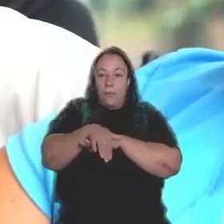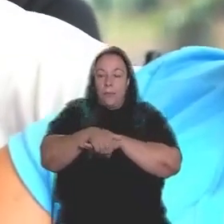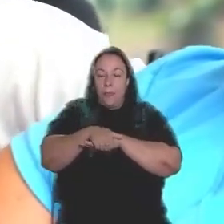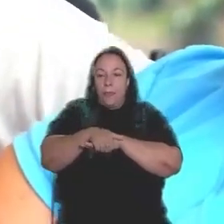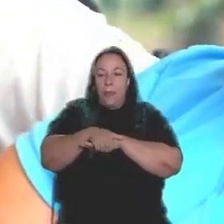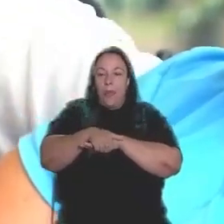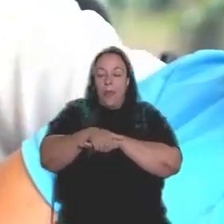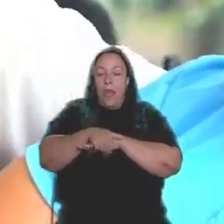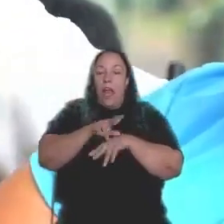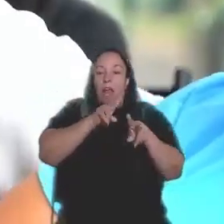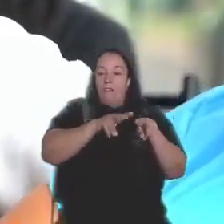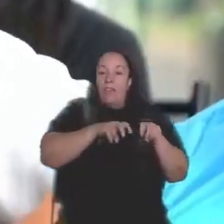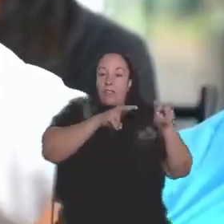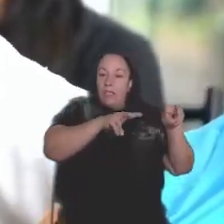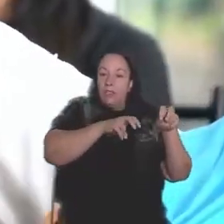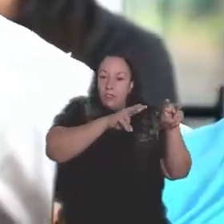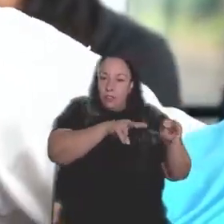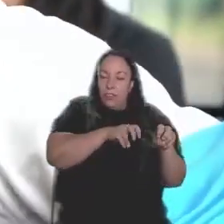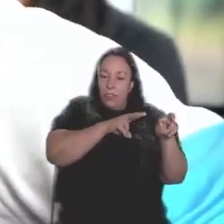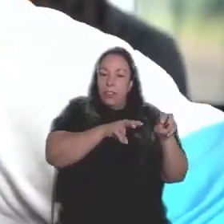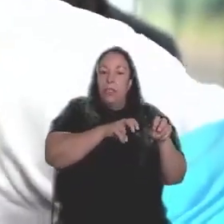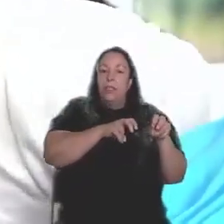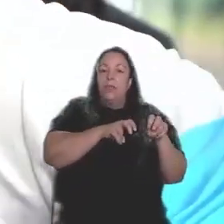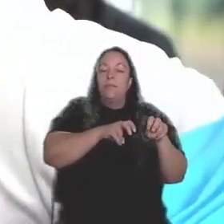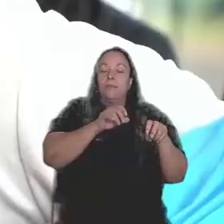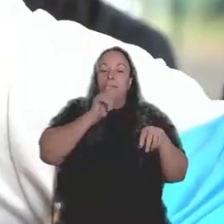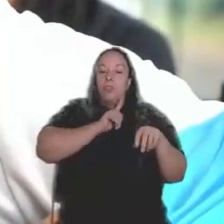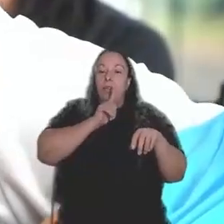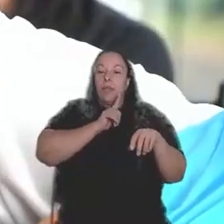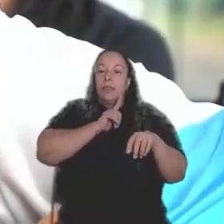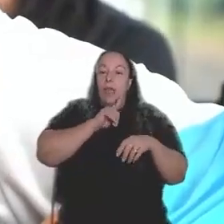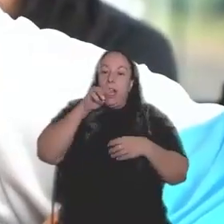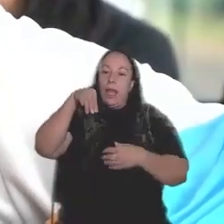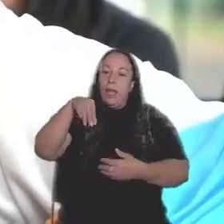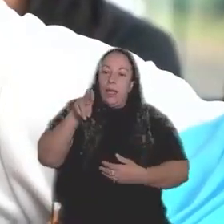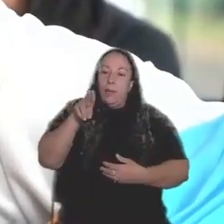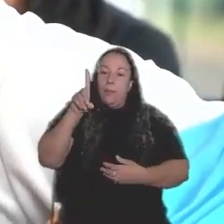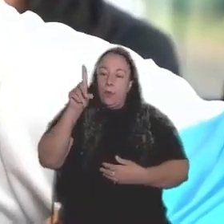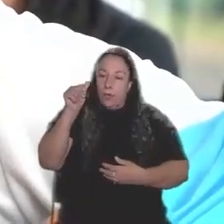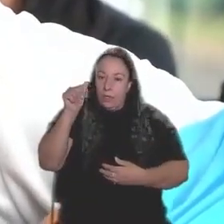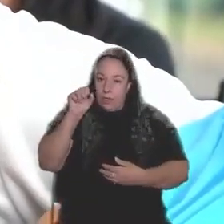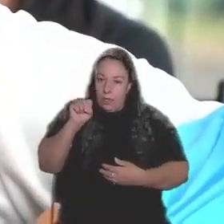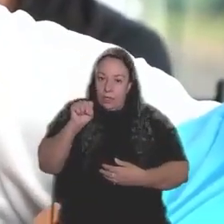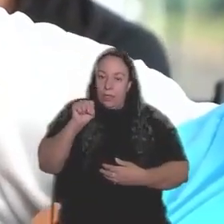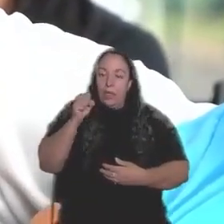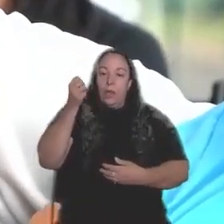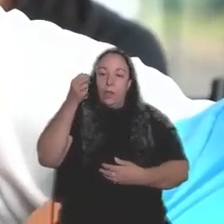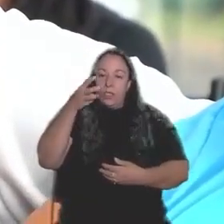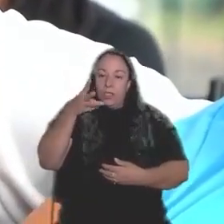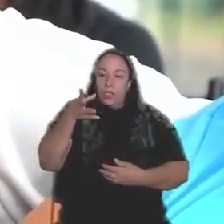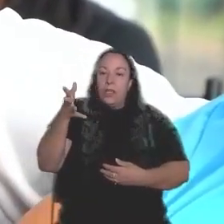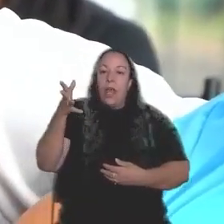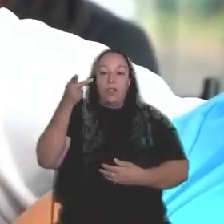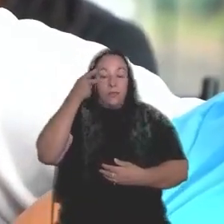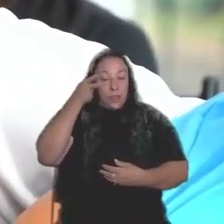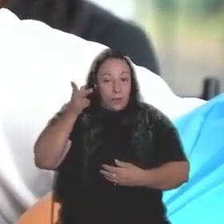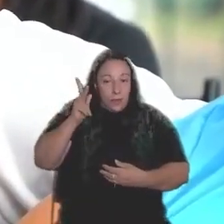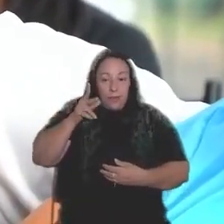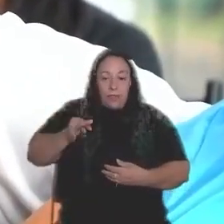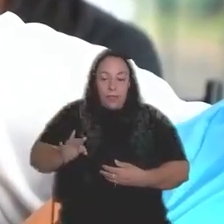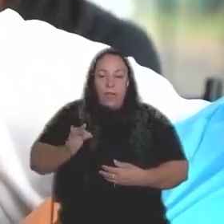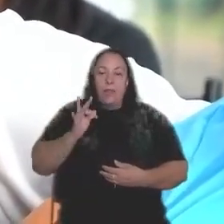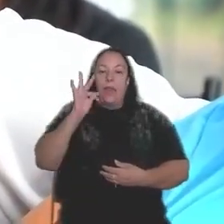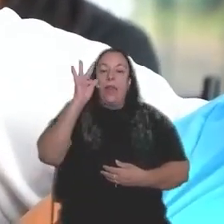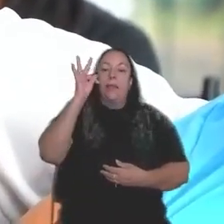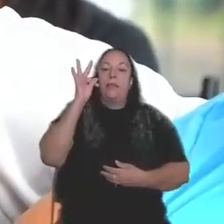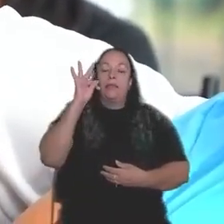tem com a Fazendinha. Então, a gente já tem a listagem das mudas. É só você falar a quantidade. Dá para a gente conseguir visita técnica, dá